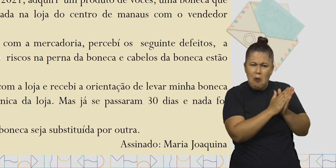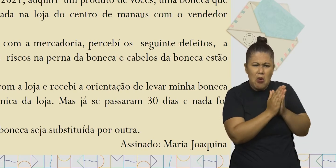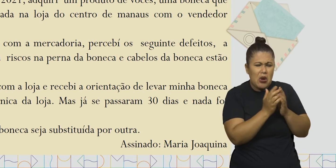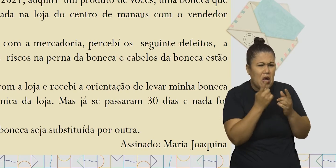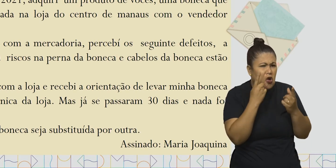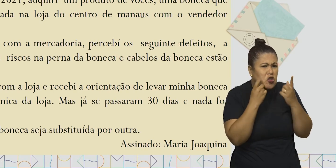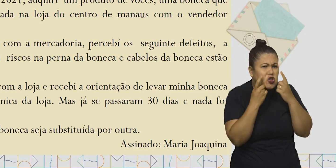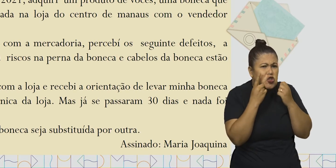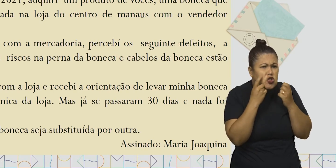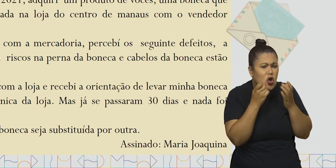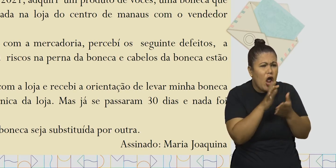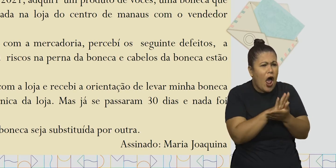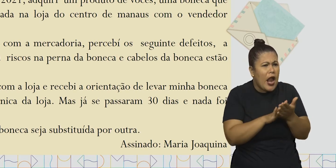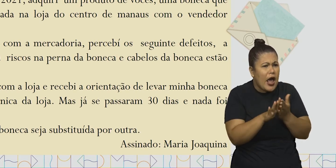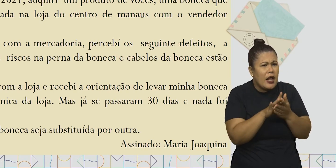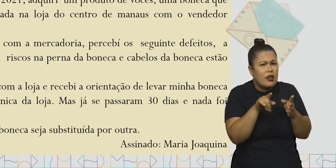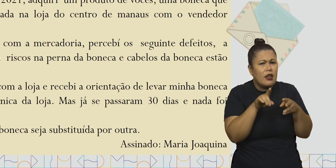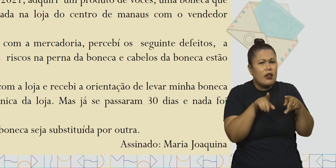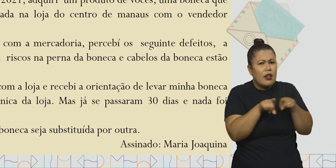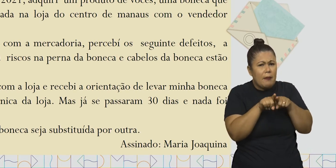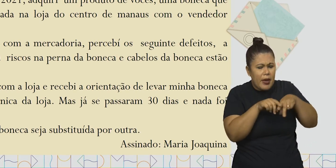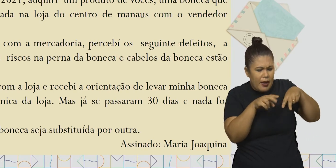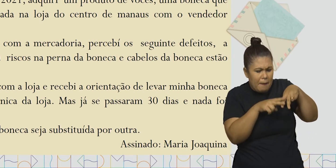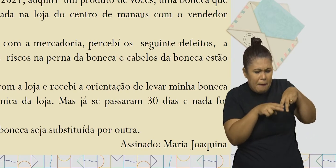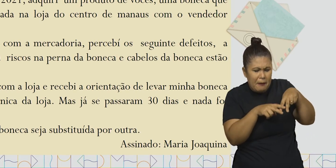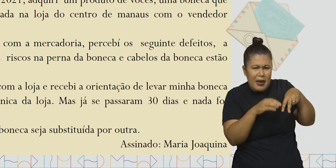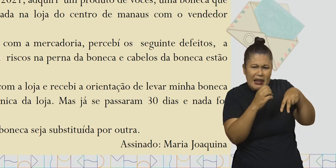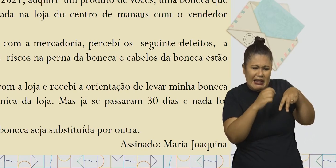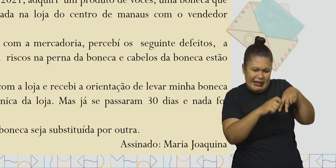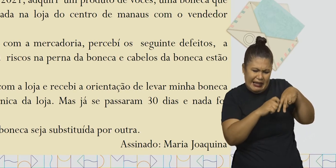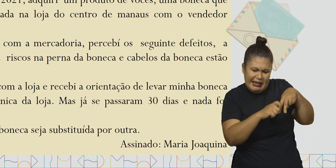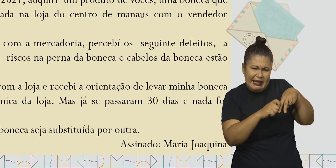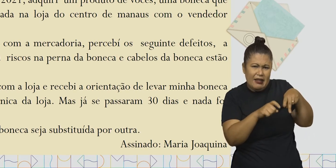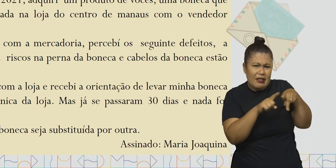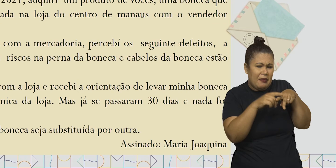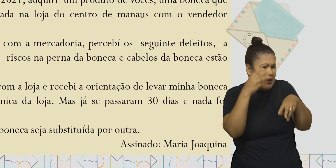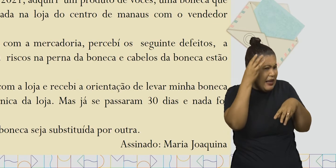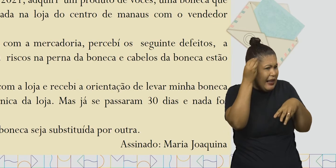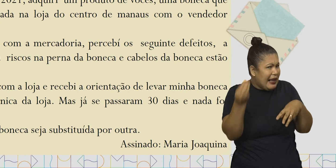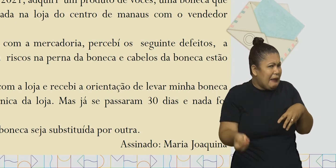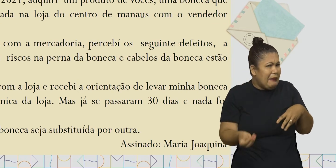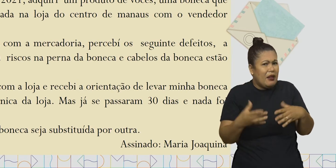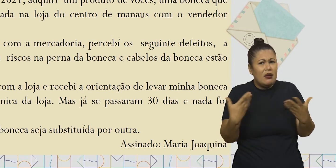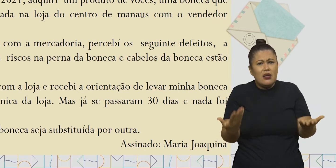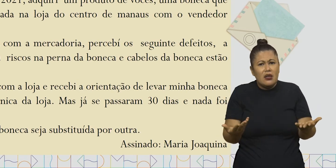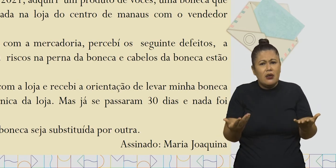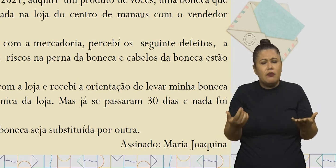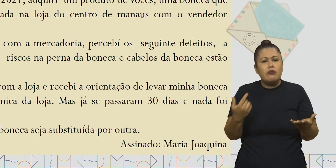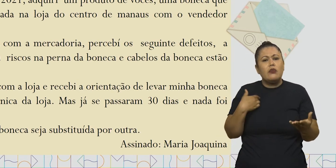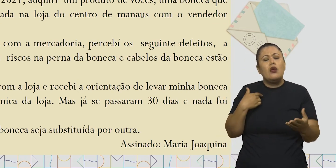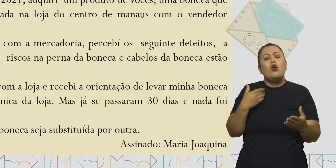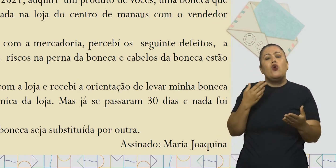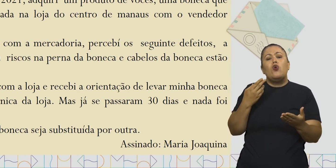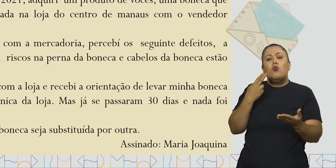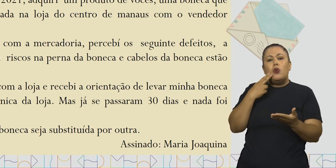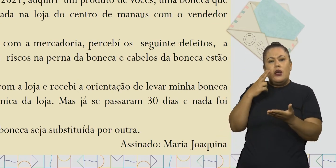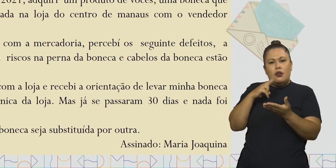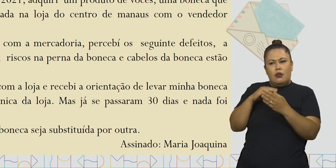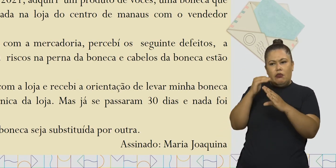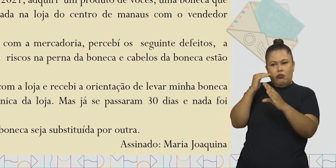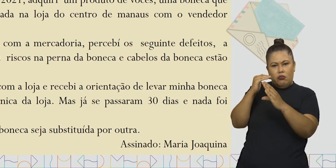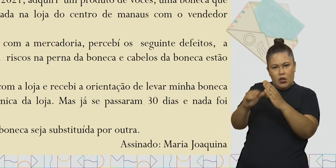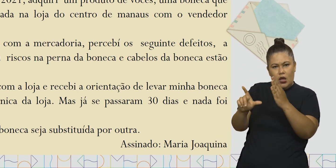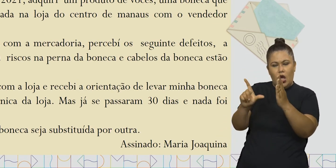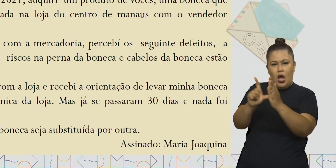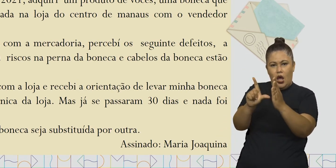não chorava, riscos na perna da boneca e cabelos da boneca estão saltando. Entrei em contato com a